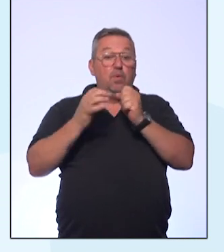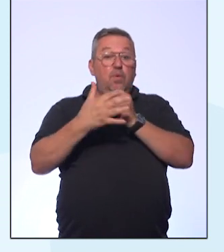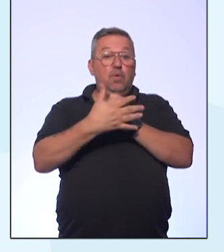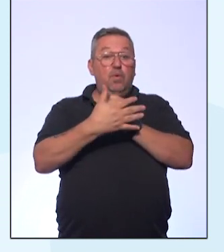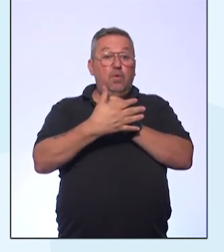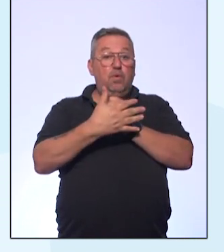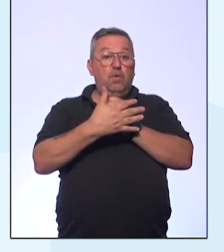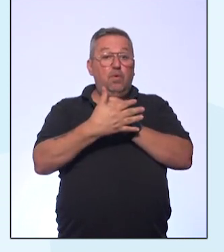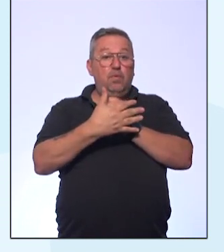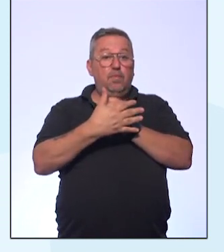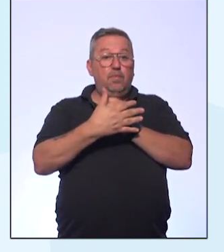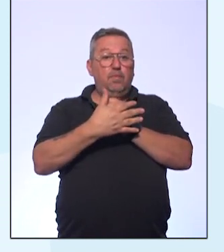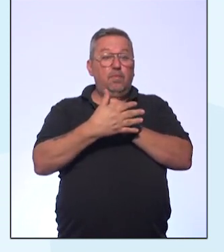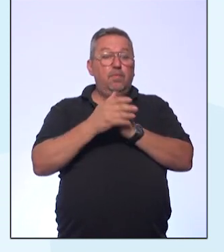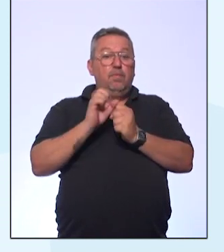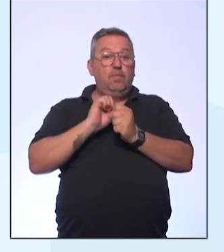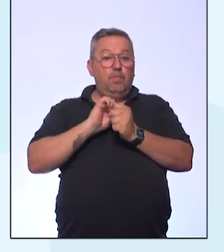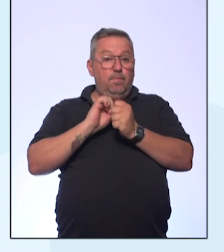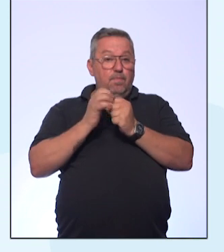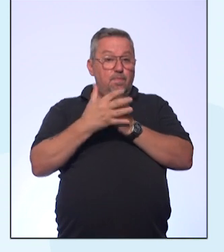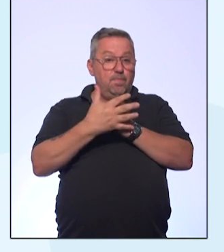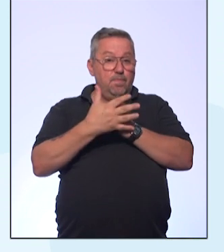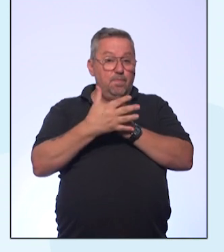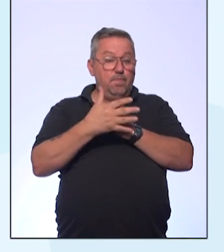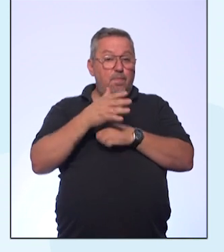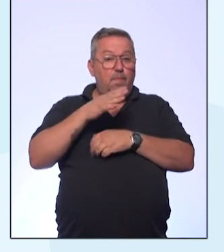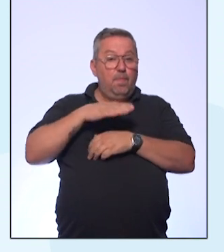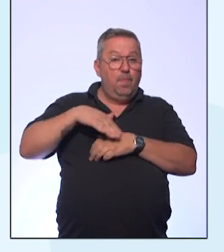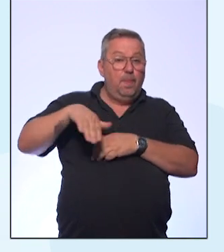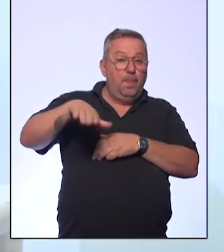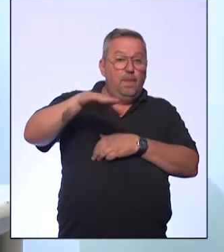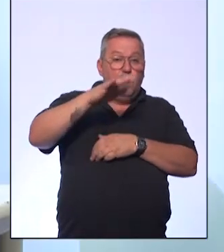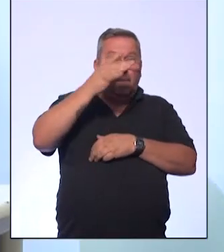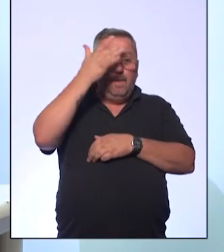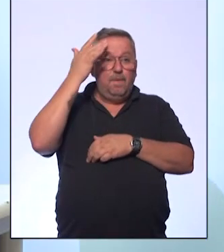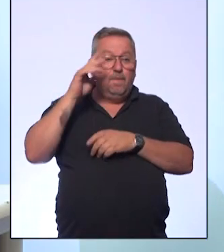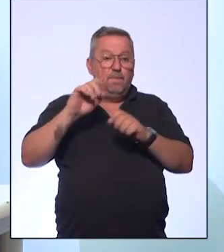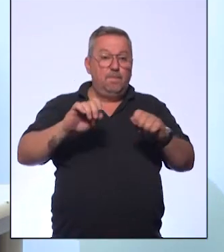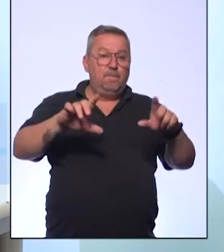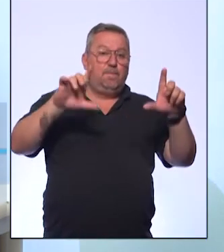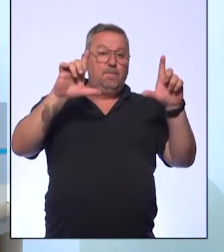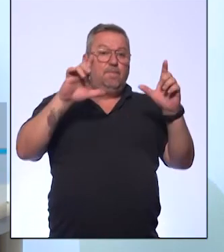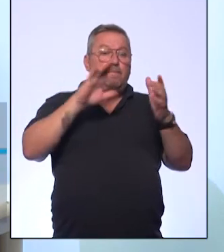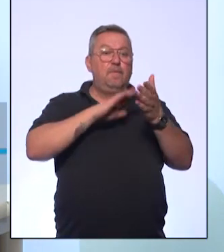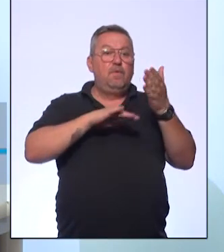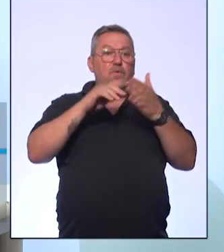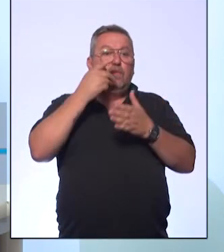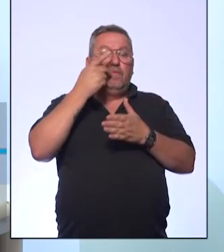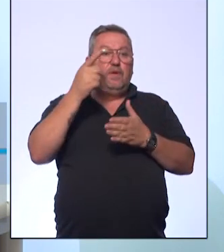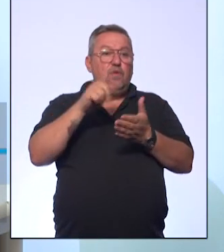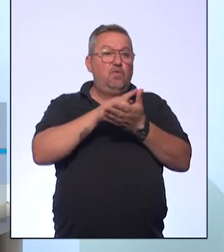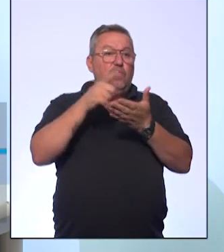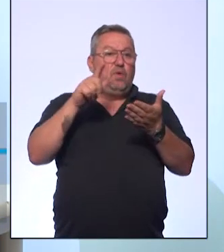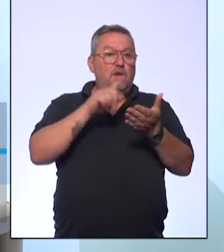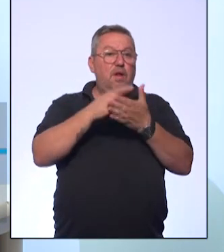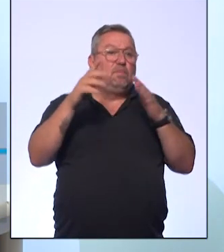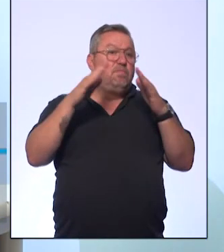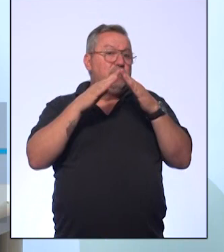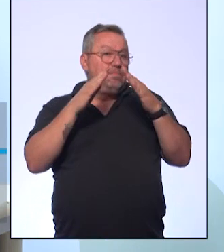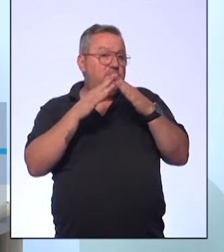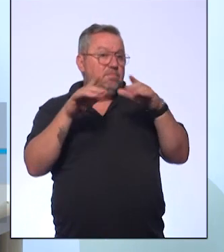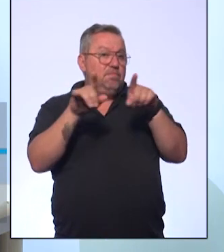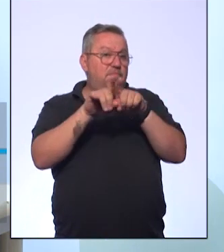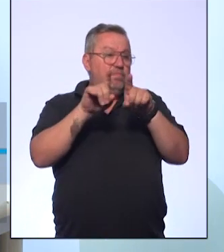coronavírus, Covid-19. Né? Tá todo mundo, você liga os noticiários, no jornal, nas nossas